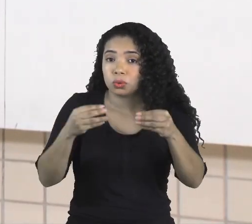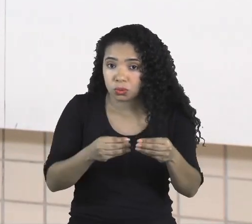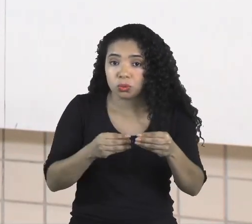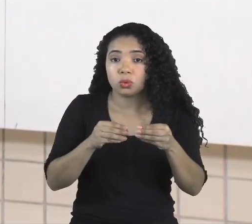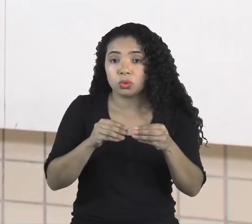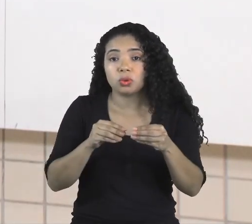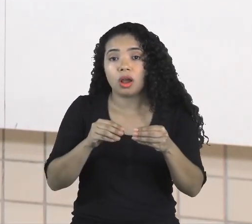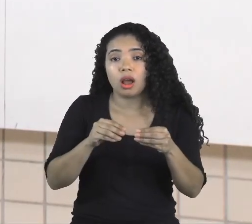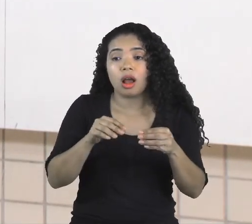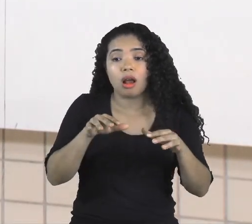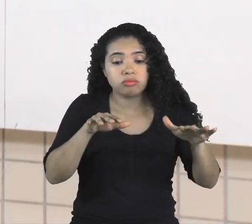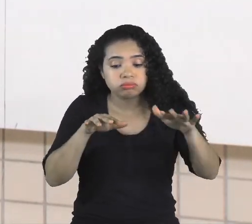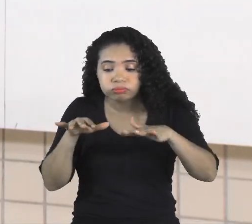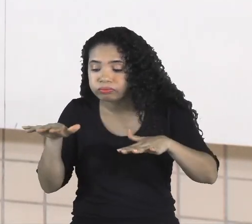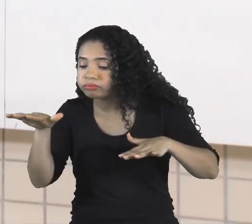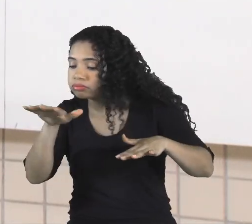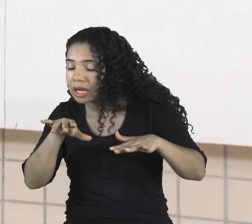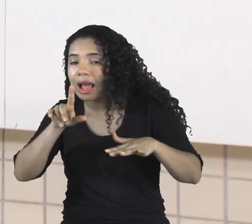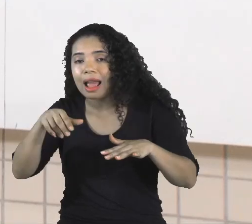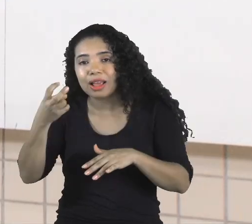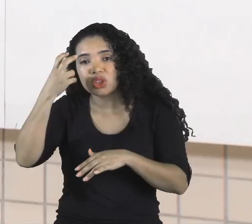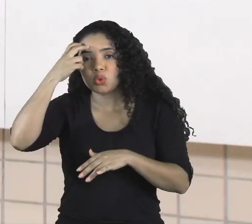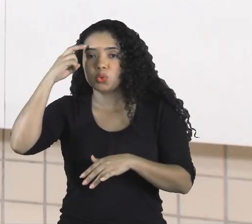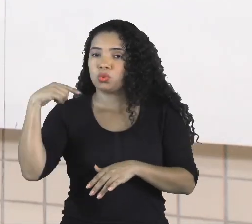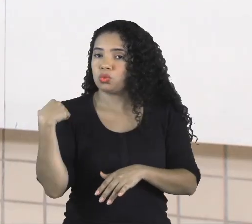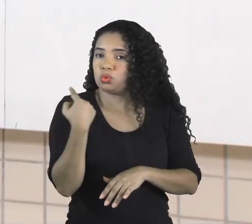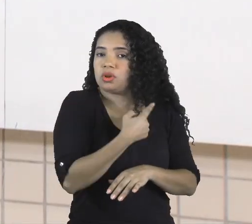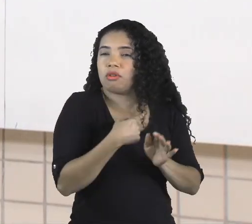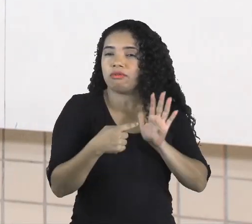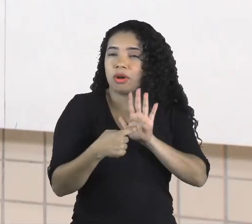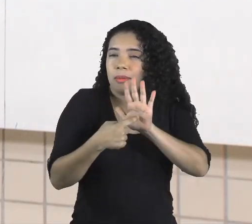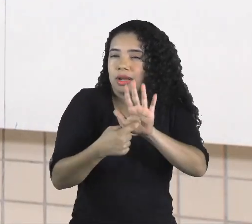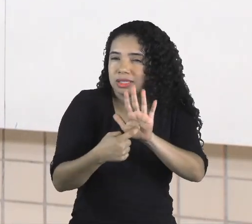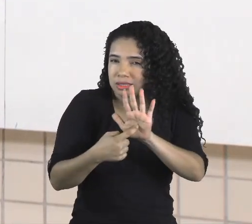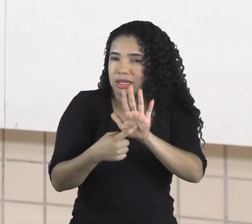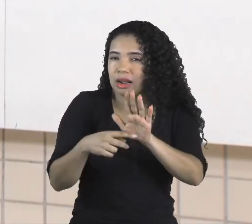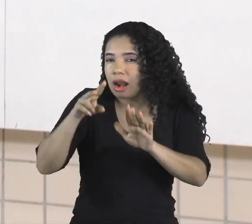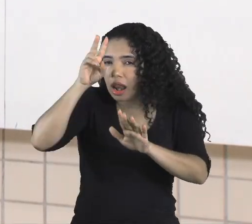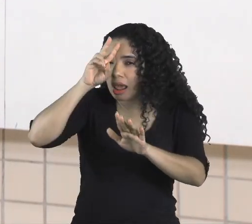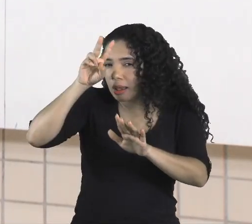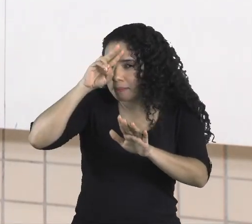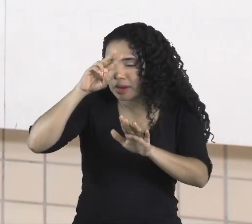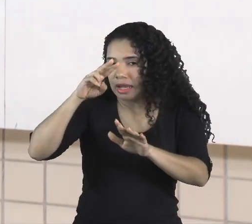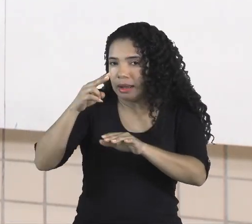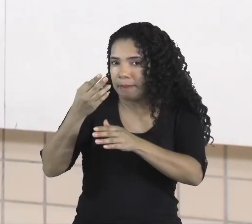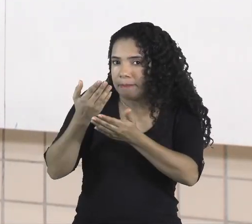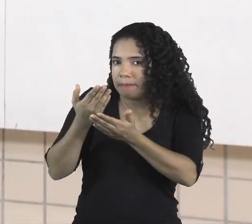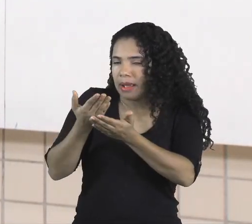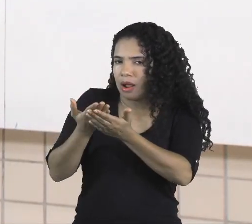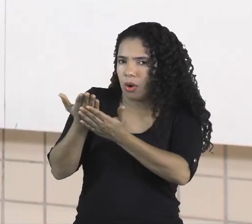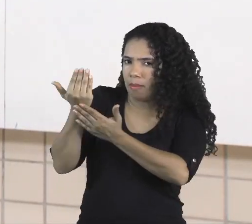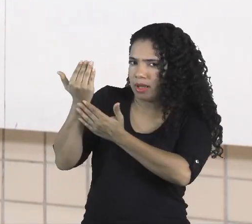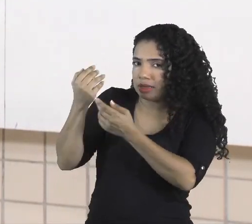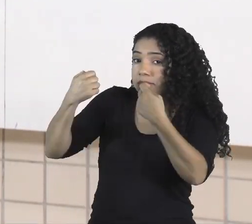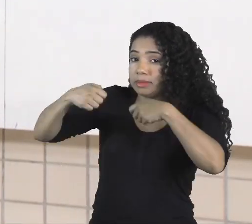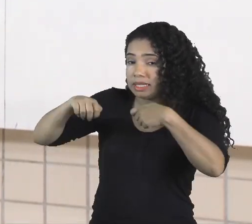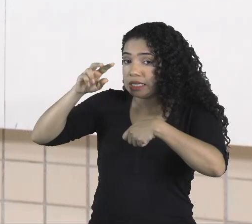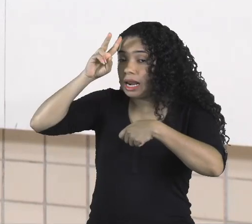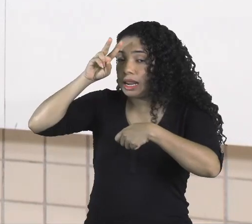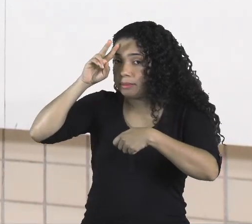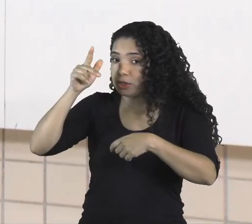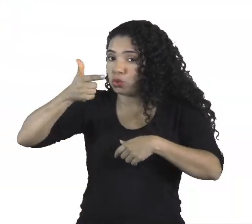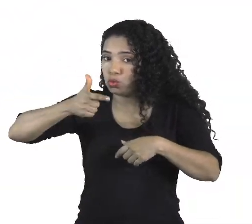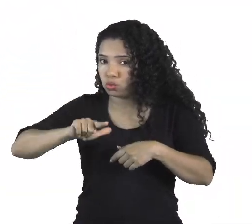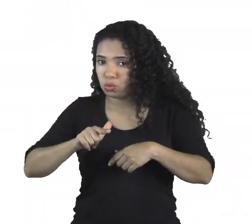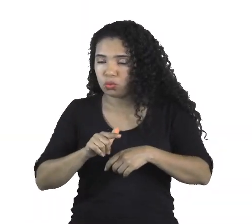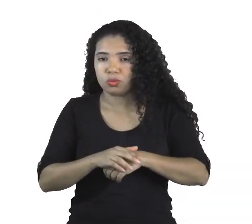forma a nossa cultura. Eu vou te mostrar só mais um lembrete de aula passada que a gente precisa relembrar